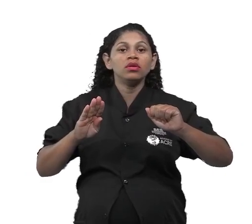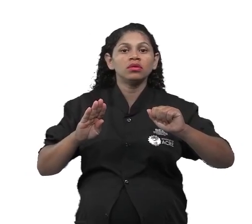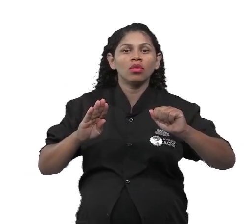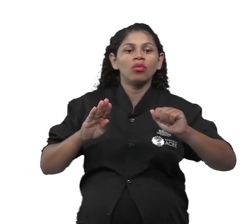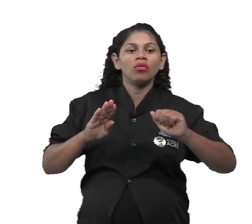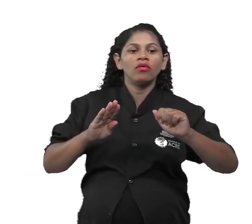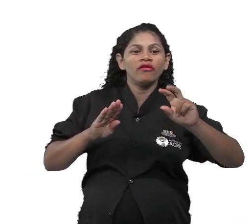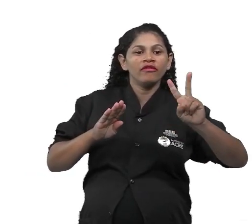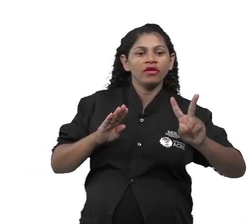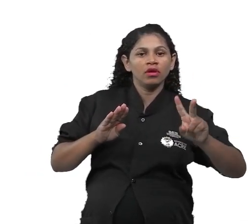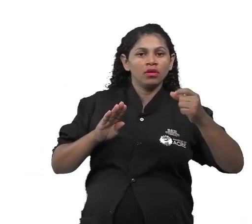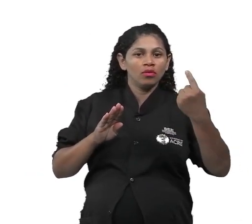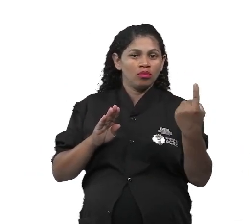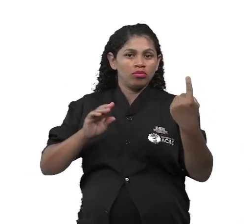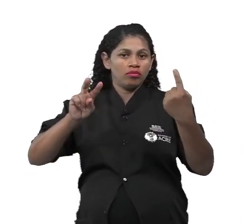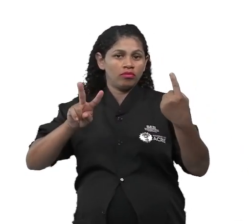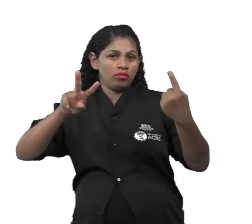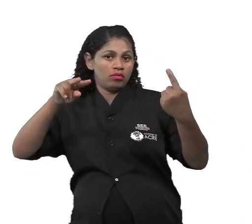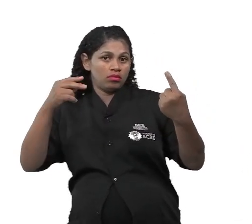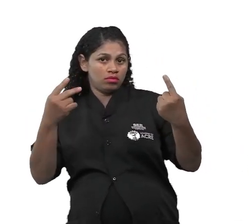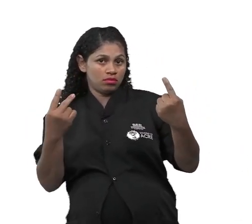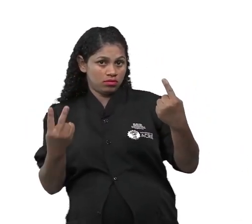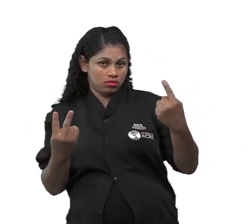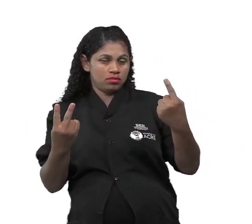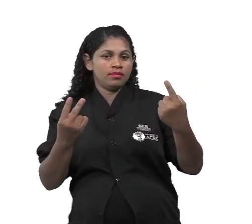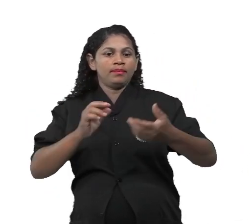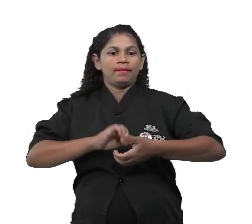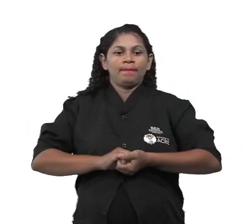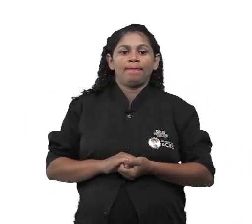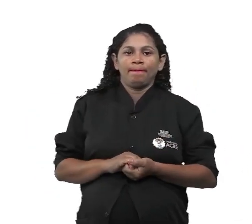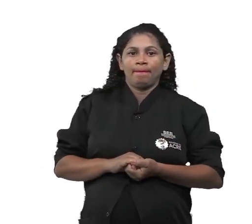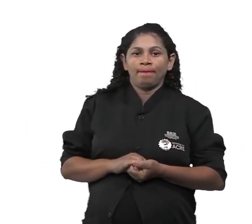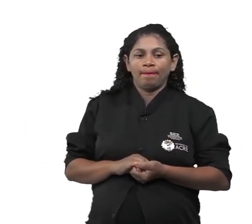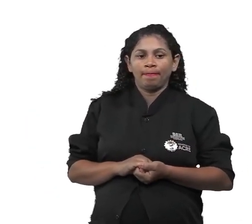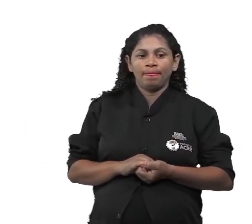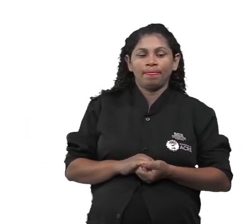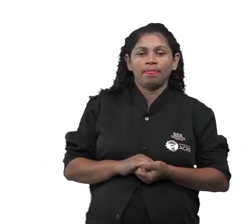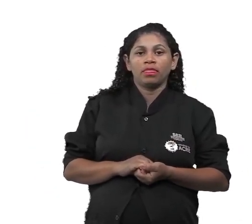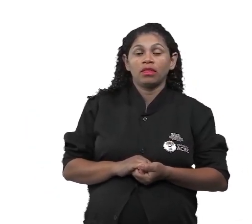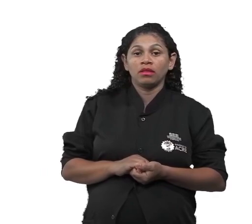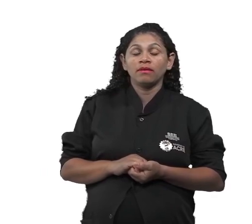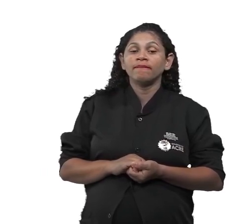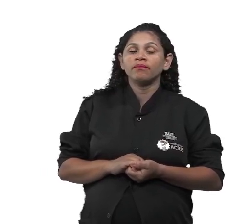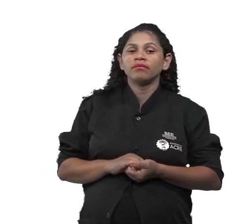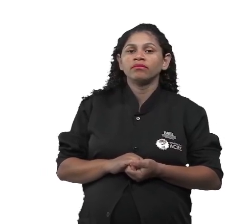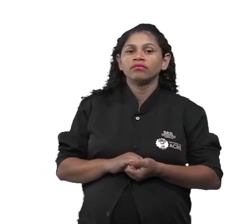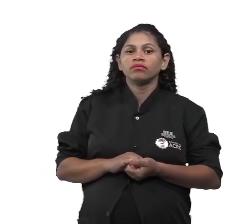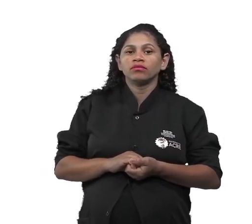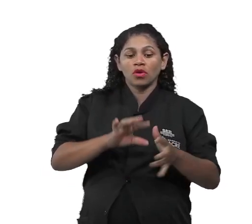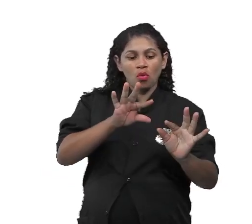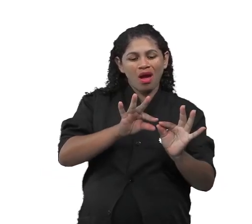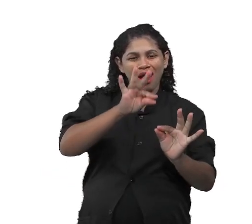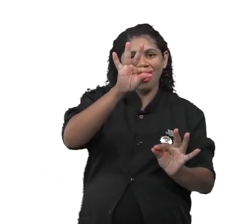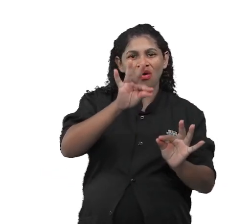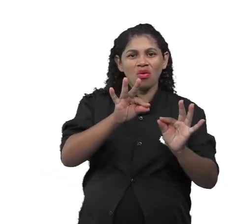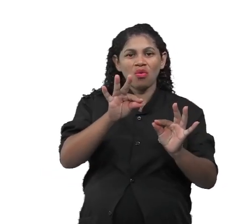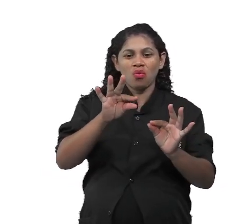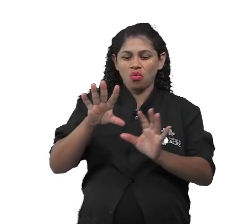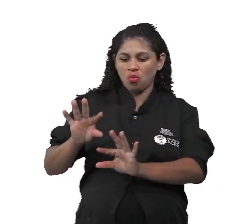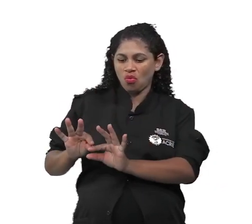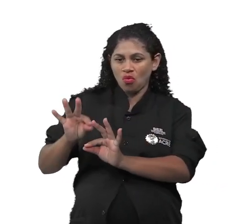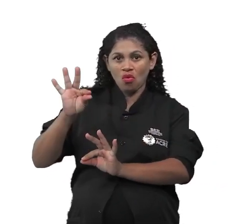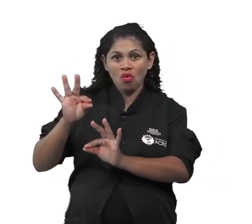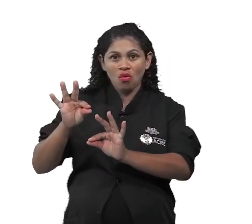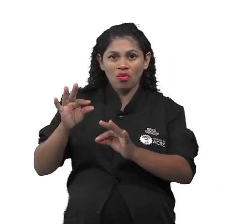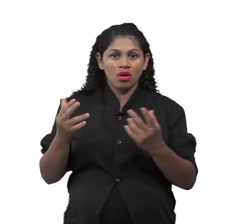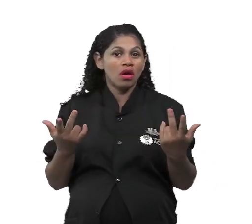você tem que esses dois sólidos têm a mesma altura. E você coloca eles dois em um plano